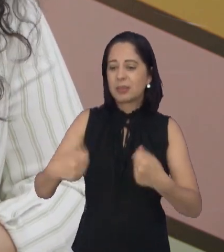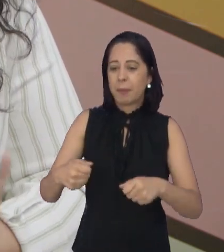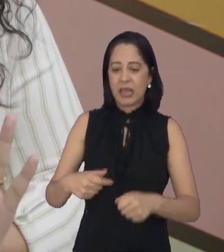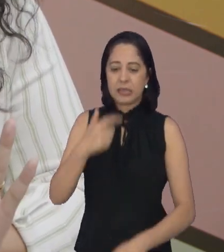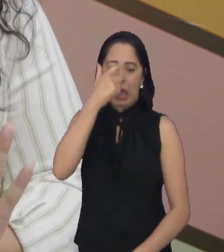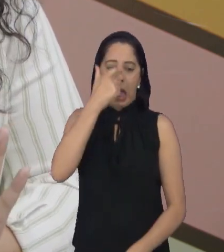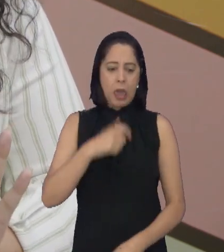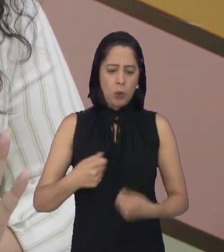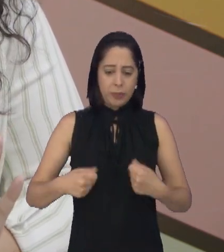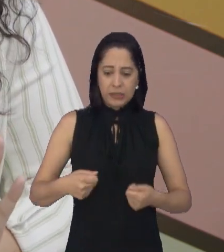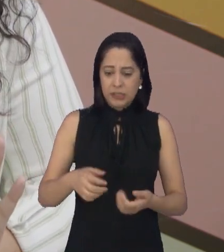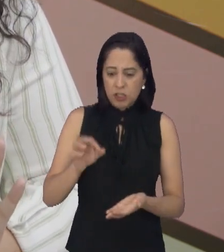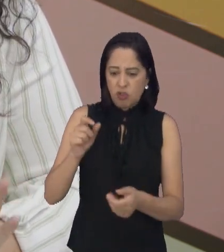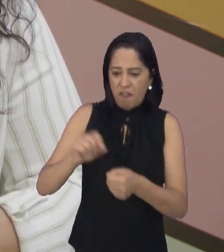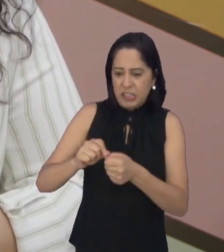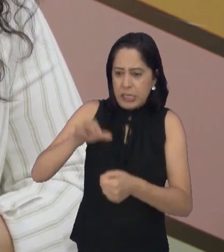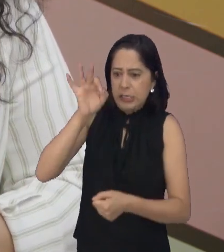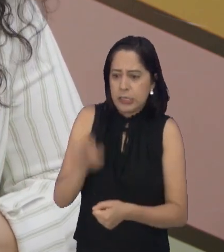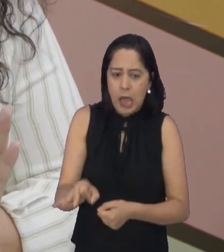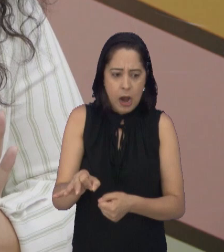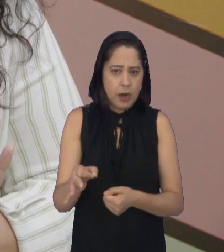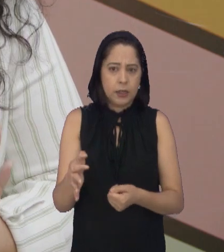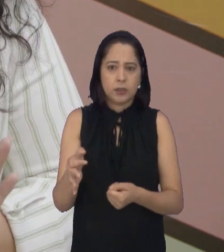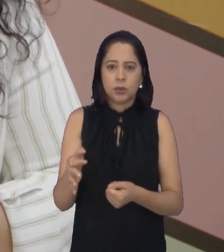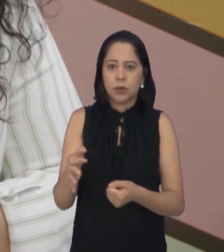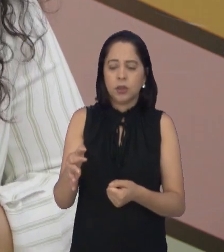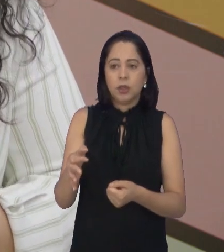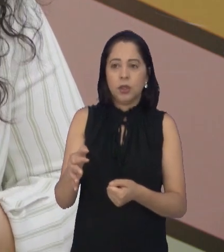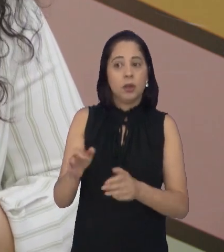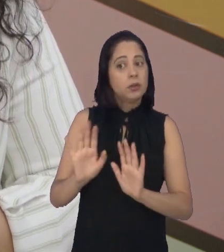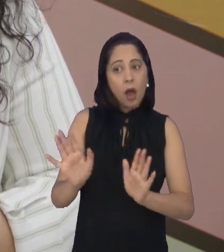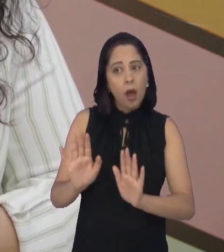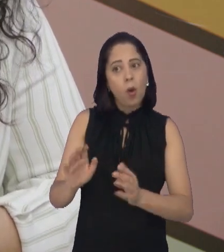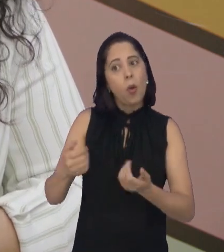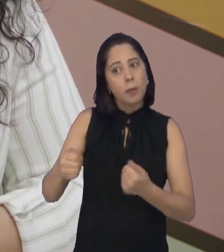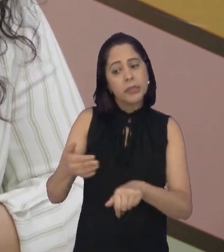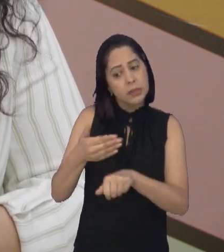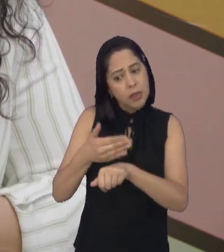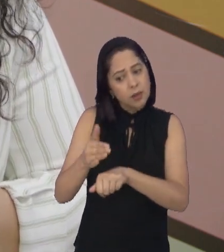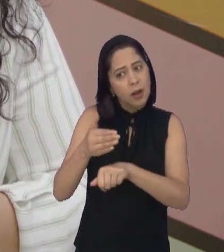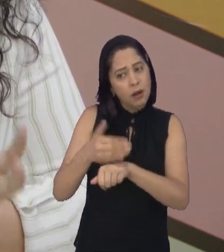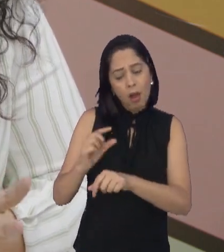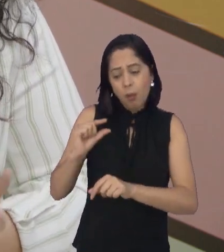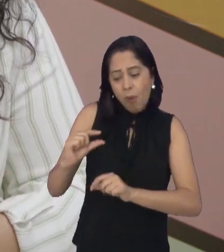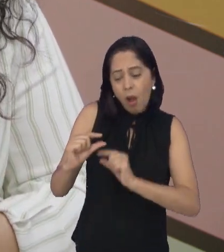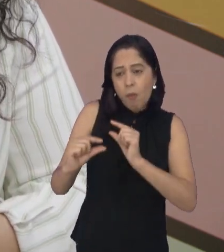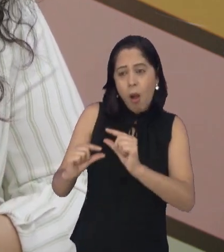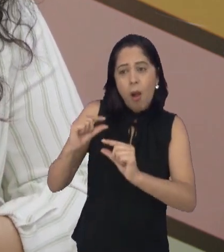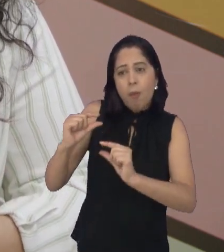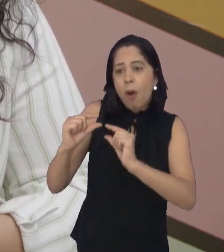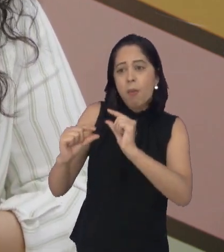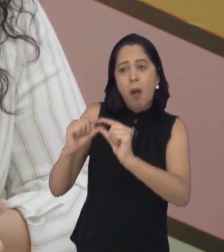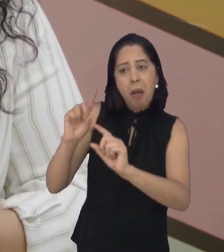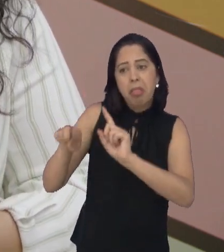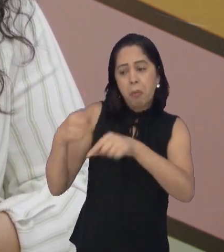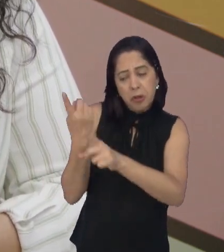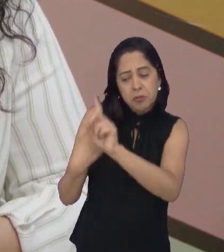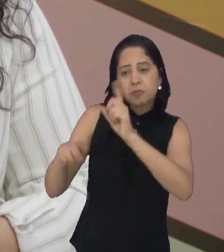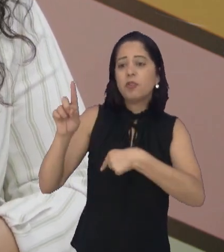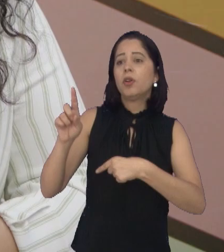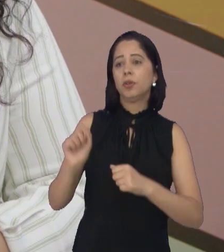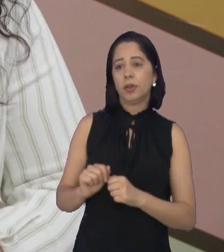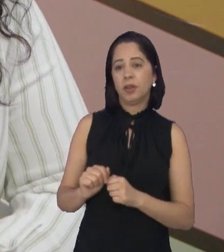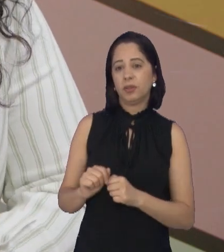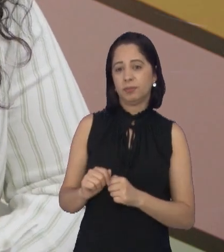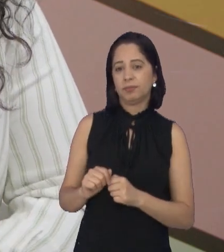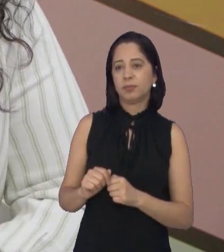já começar e saber fazer tudo, se esquece que tem que treinar para as coisas acontecerem. Então, essa culpa excessiva